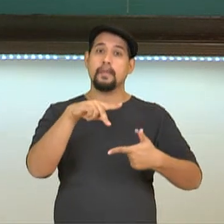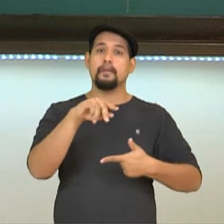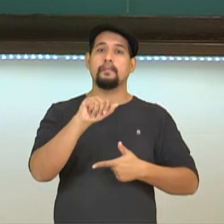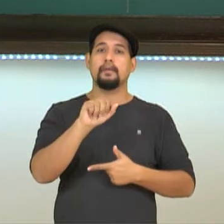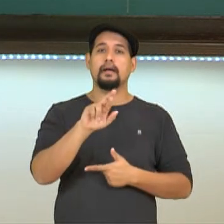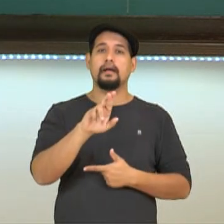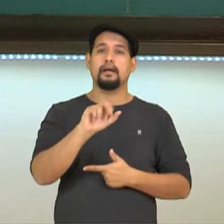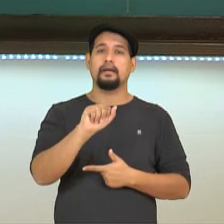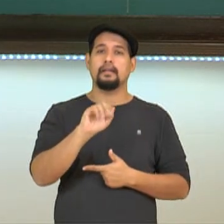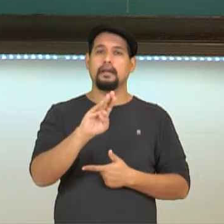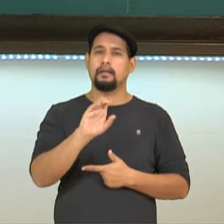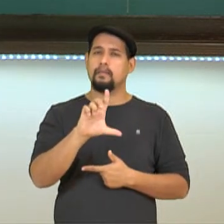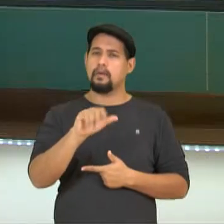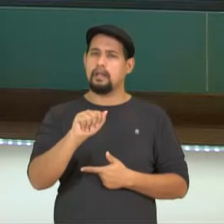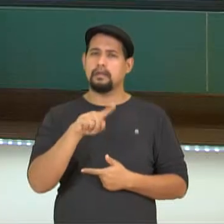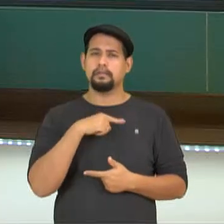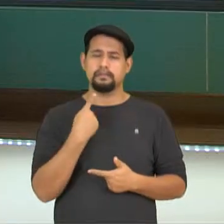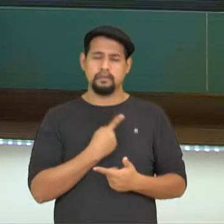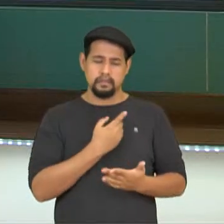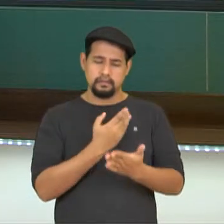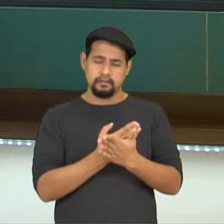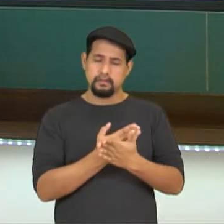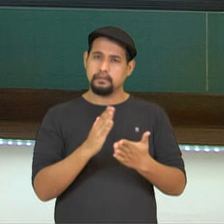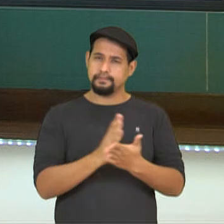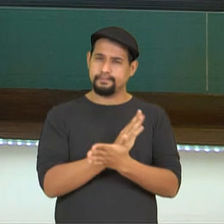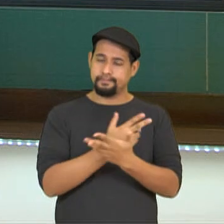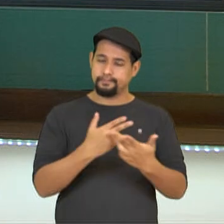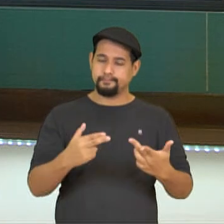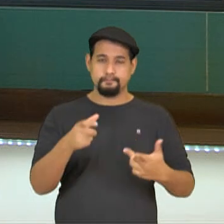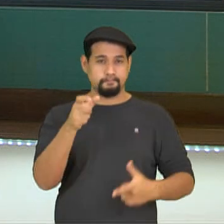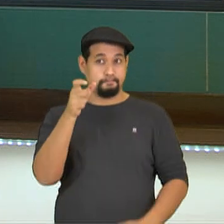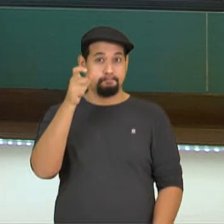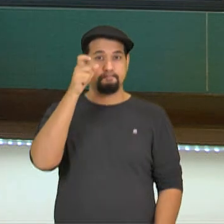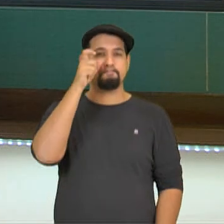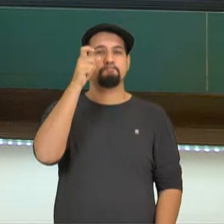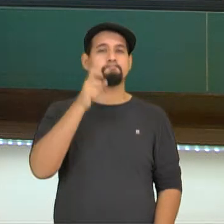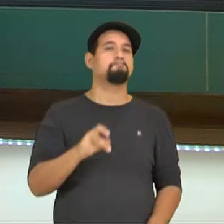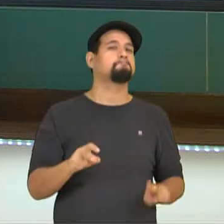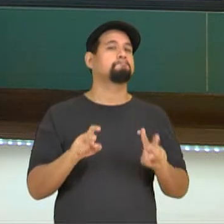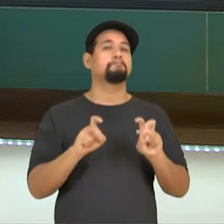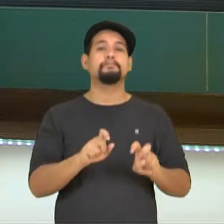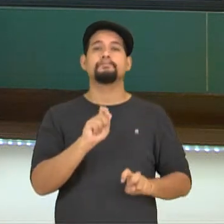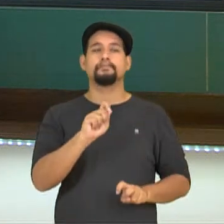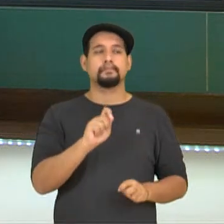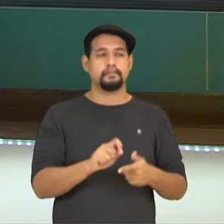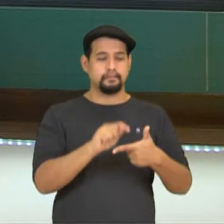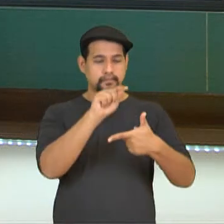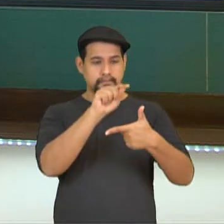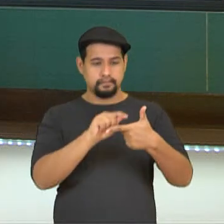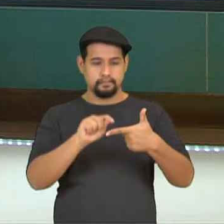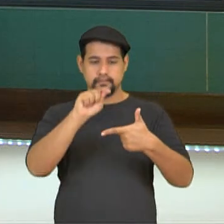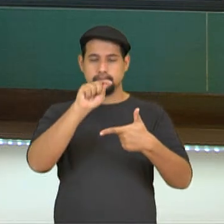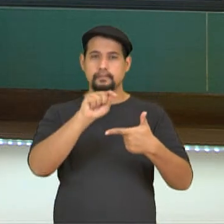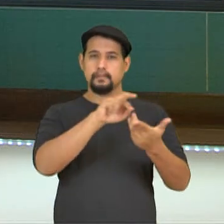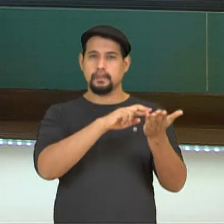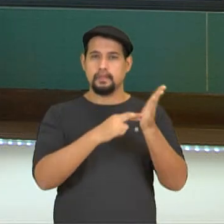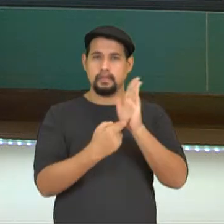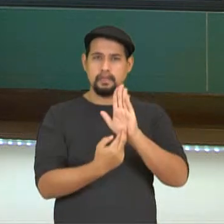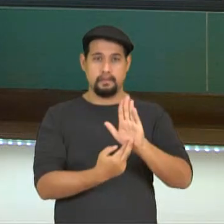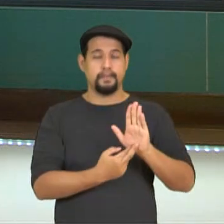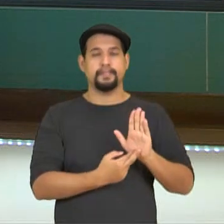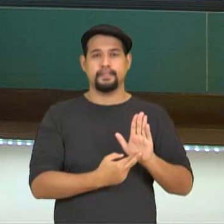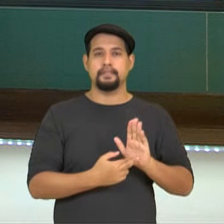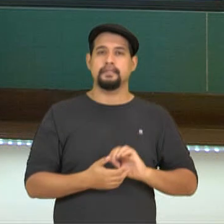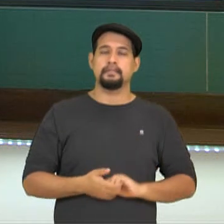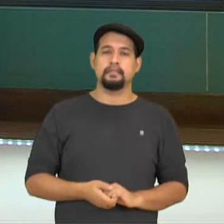estudar mais algumas propriedades, mais algumas coisas interessantes sobre essa curva que representa a função